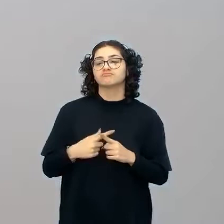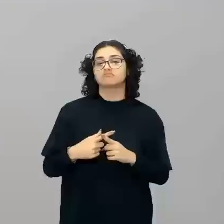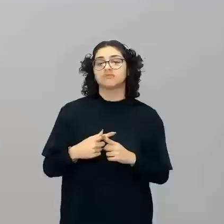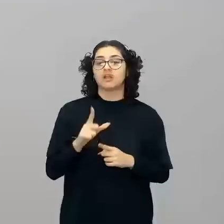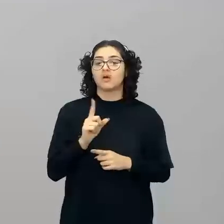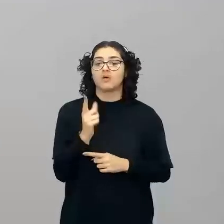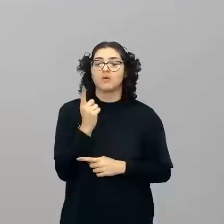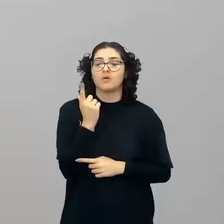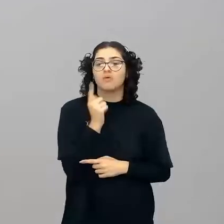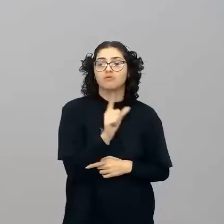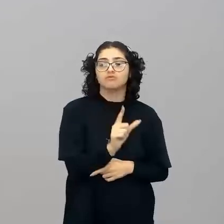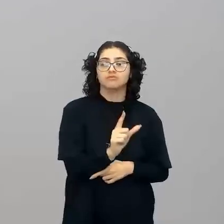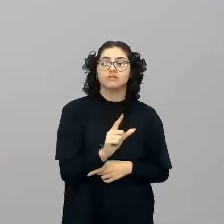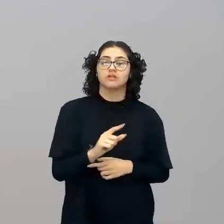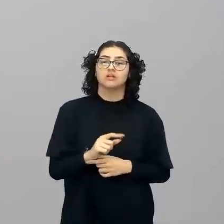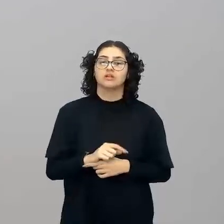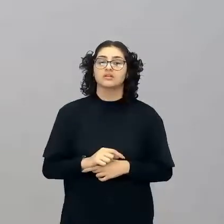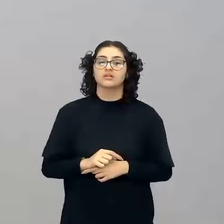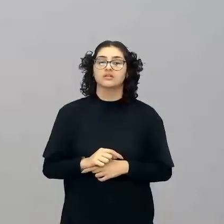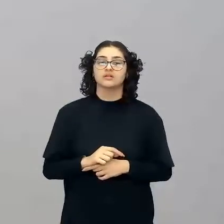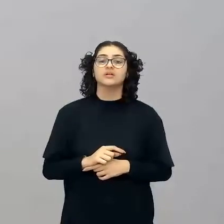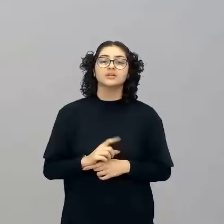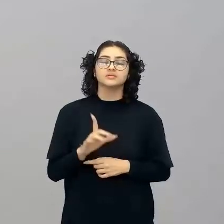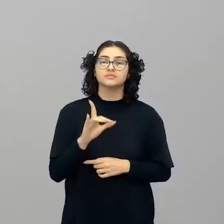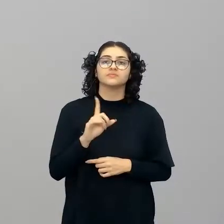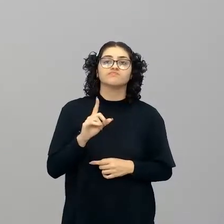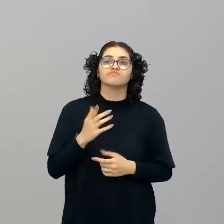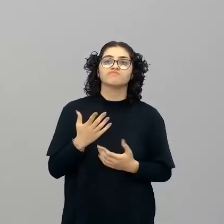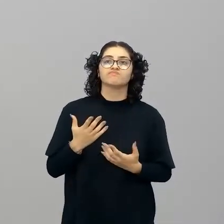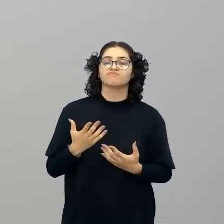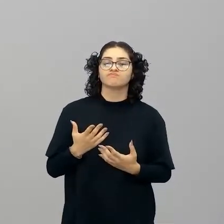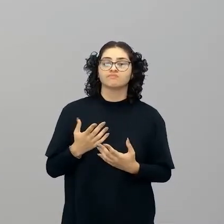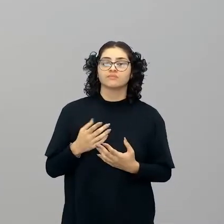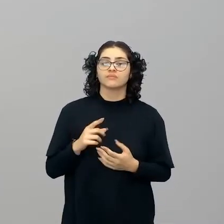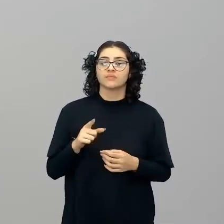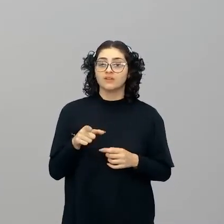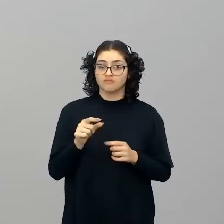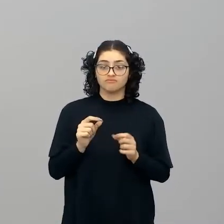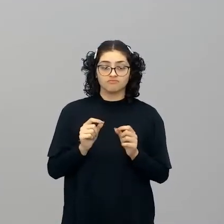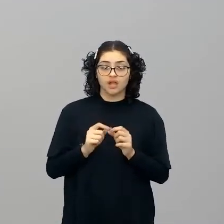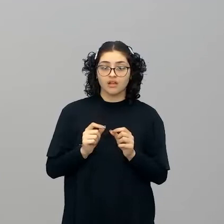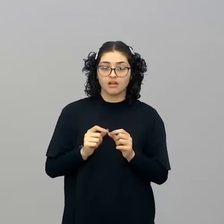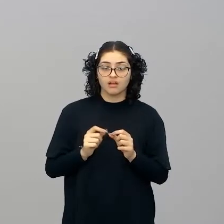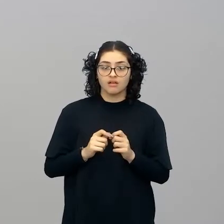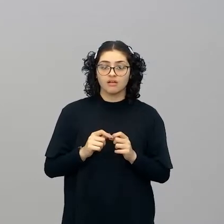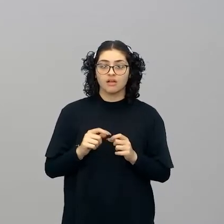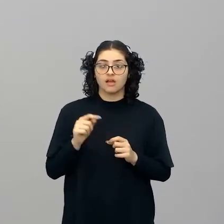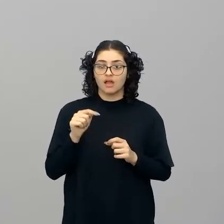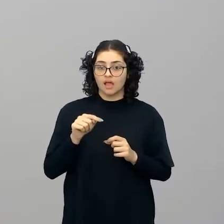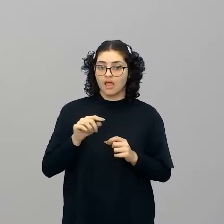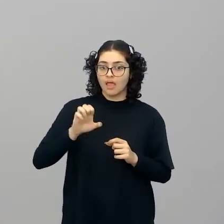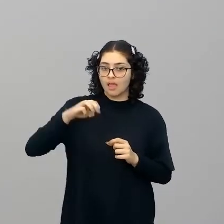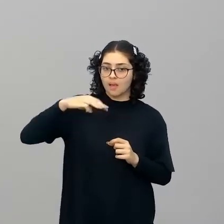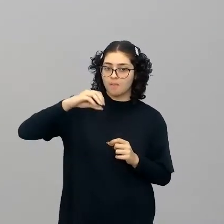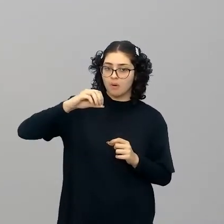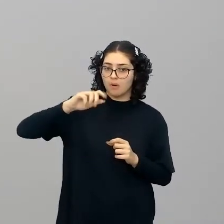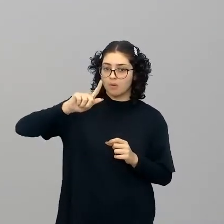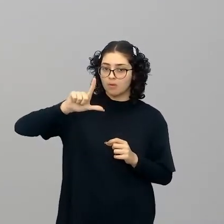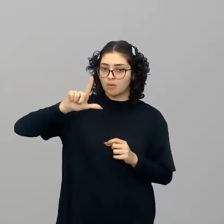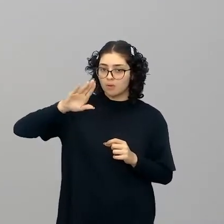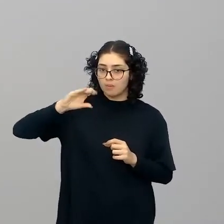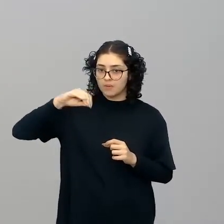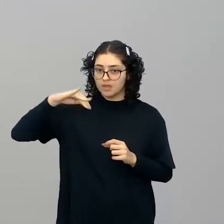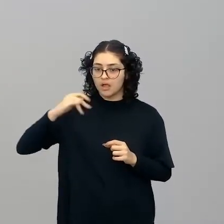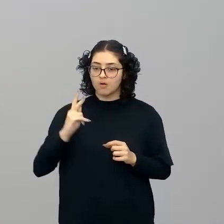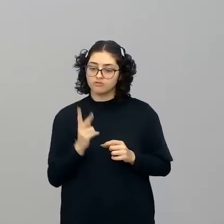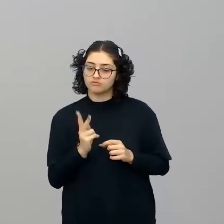consegue também, né, captar, ela não consegue fazer com que a hemoglobina permaneça ali nessa